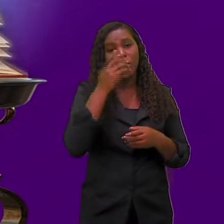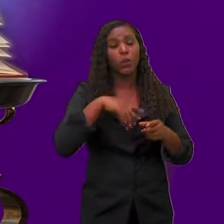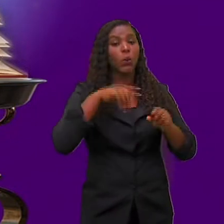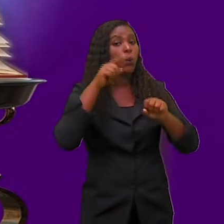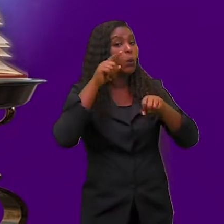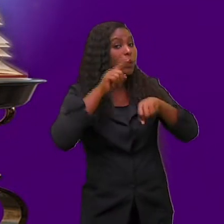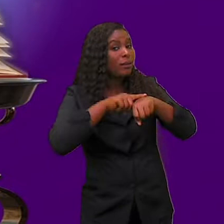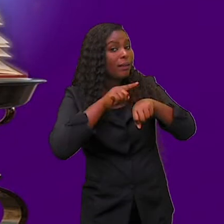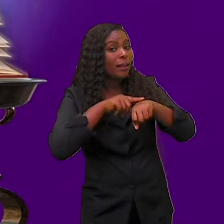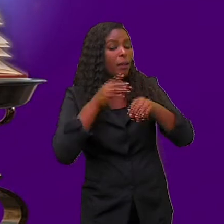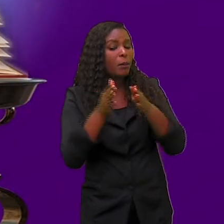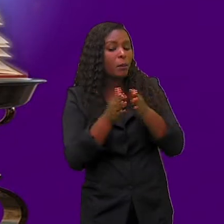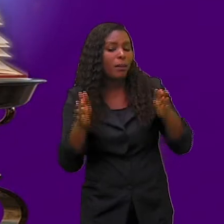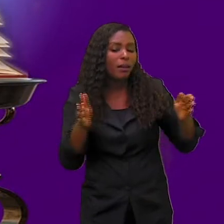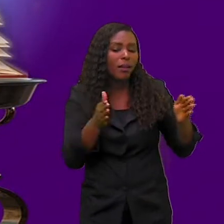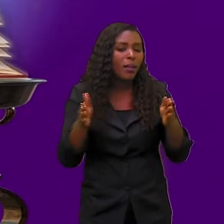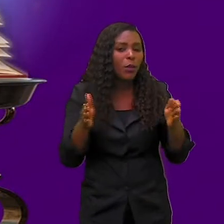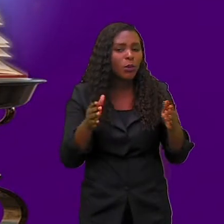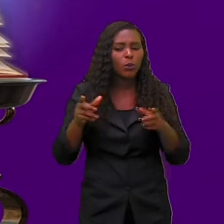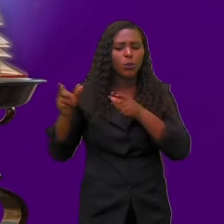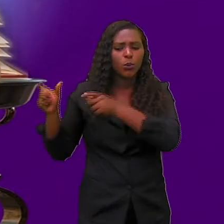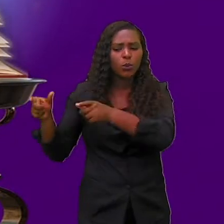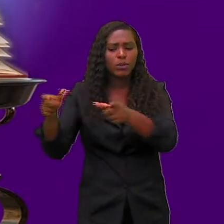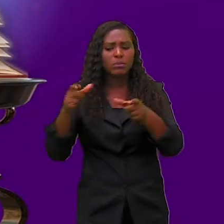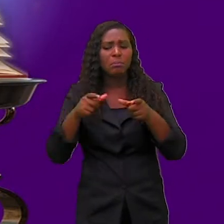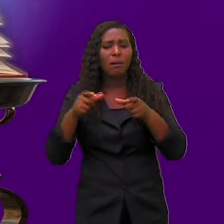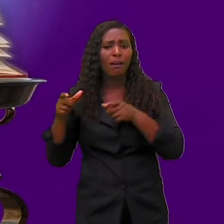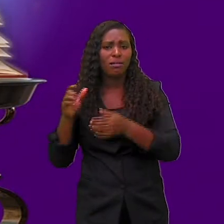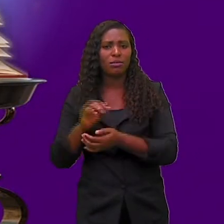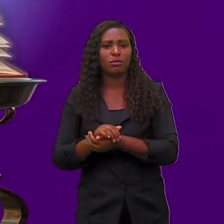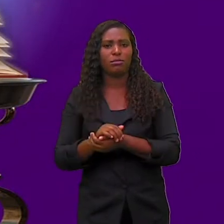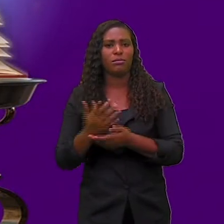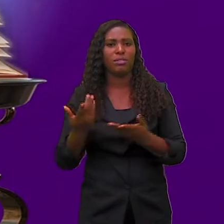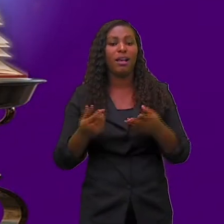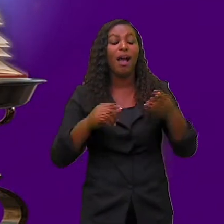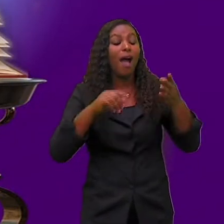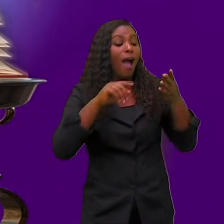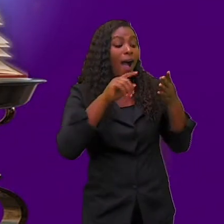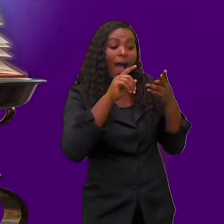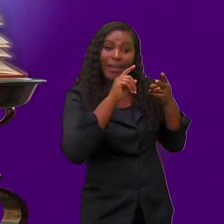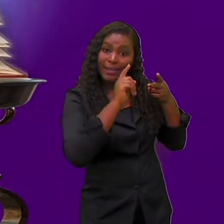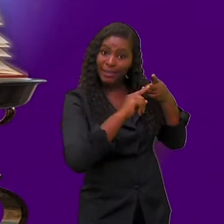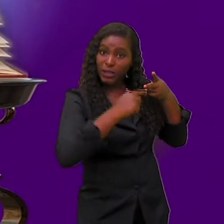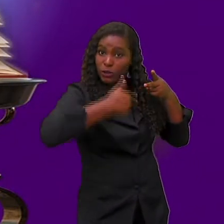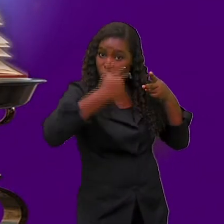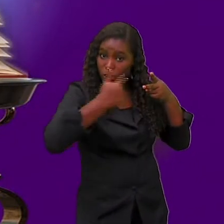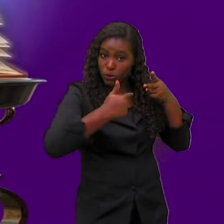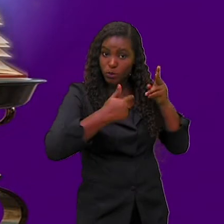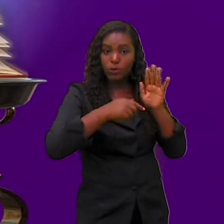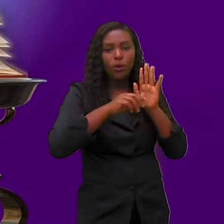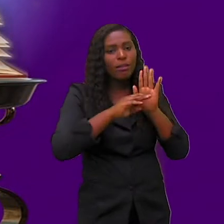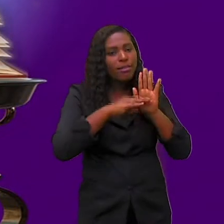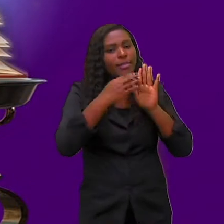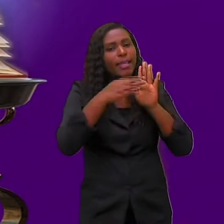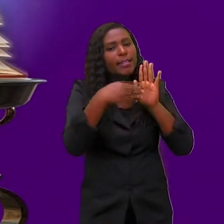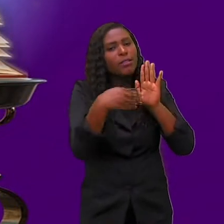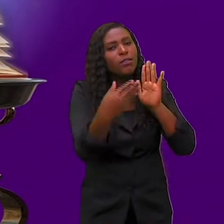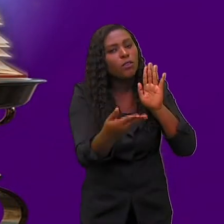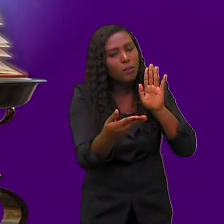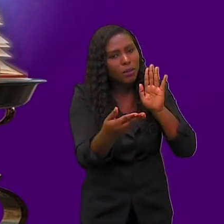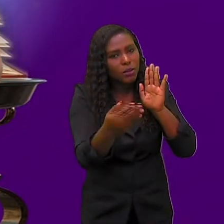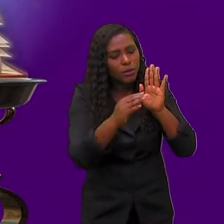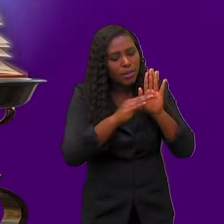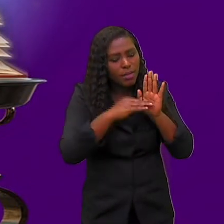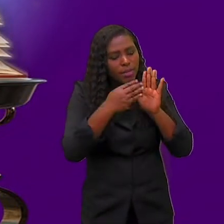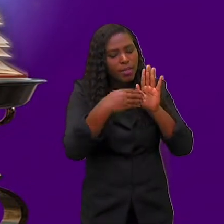para o desenvolvimento, que é onde são desenvolvidas as ações do personagem. Estão entendendo